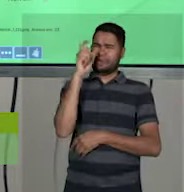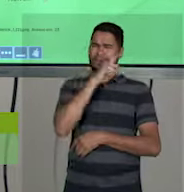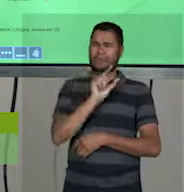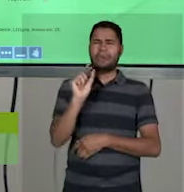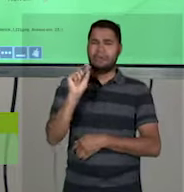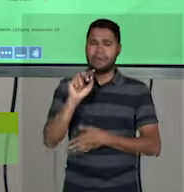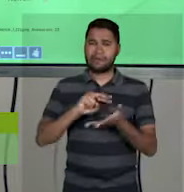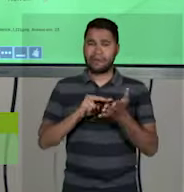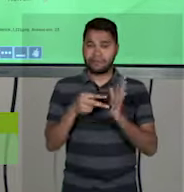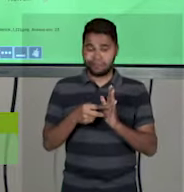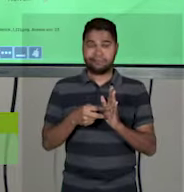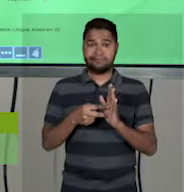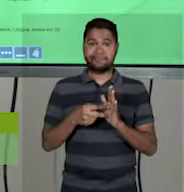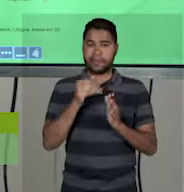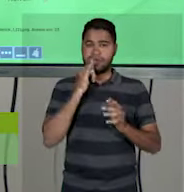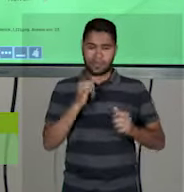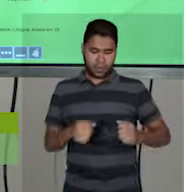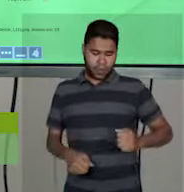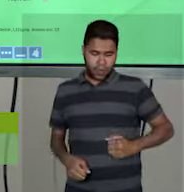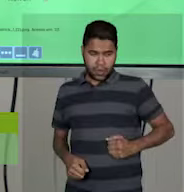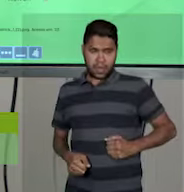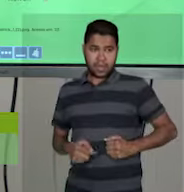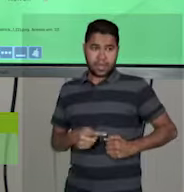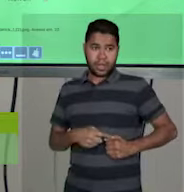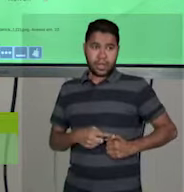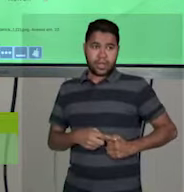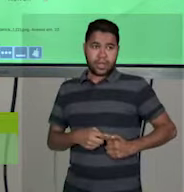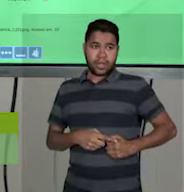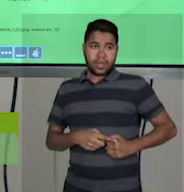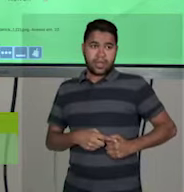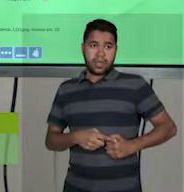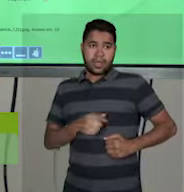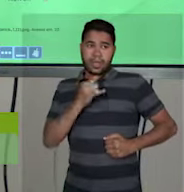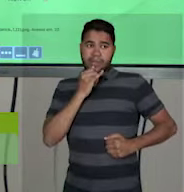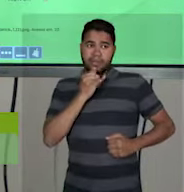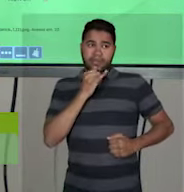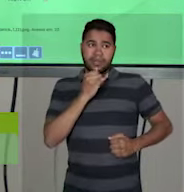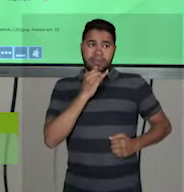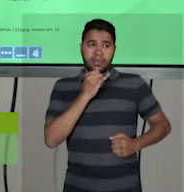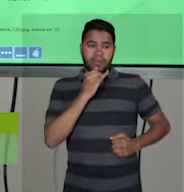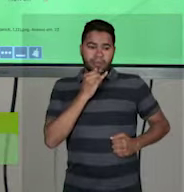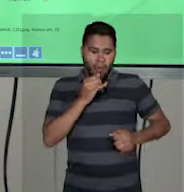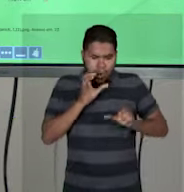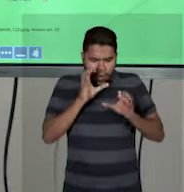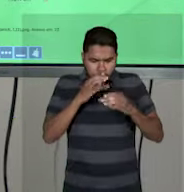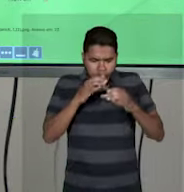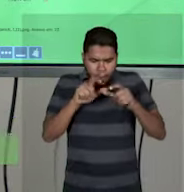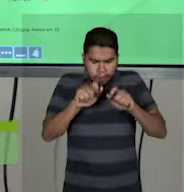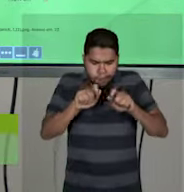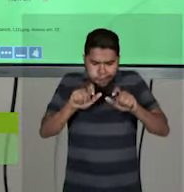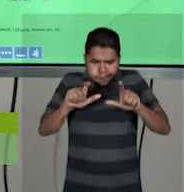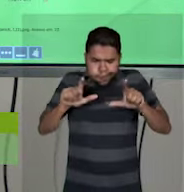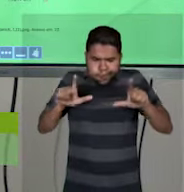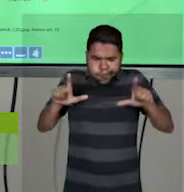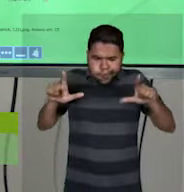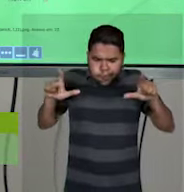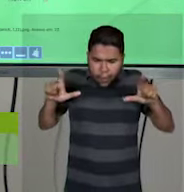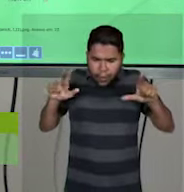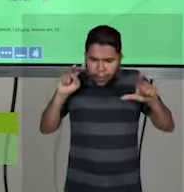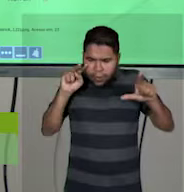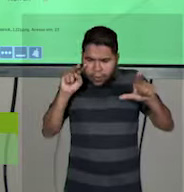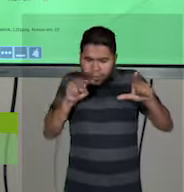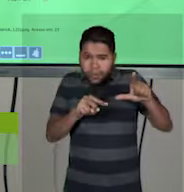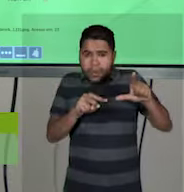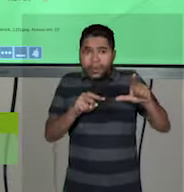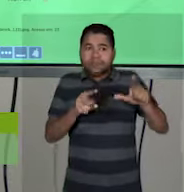pego o rim em maior aumento, né, eu coloco ele no microscópio, coloco na lâmina lá e vou enxergar,